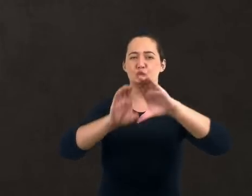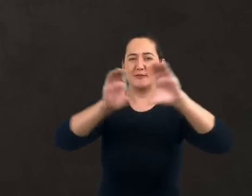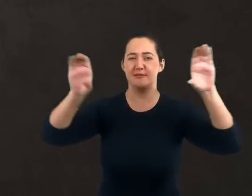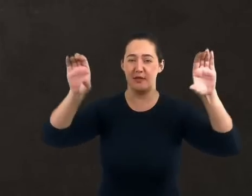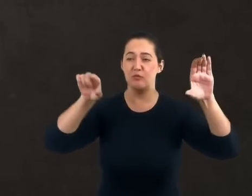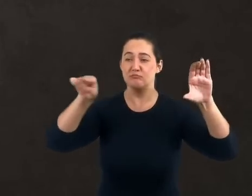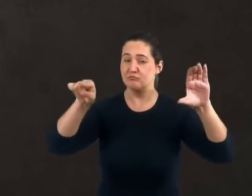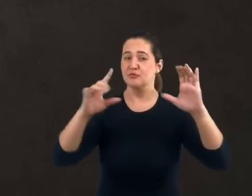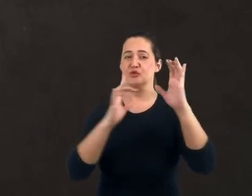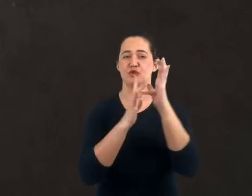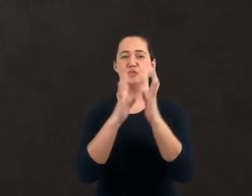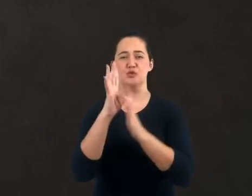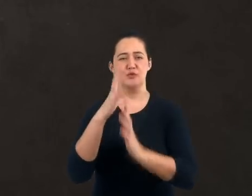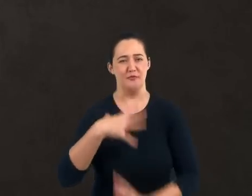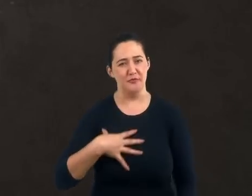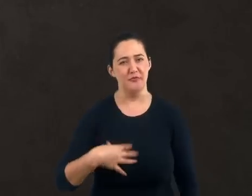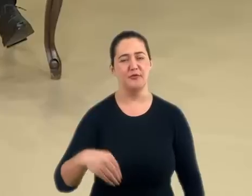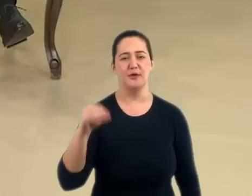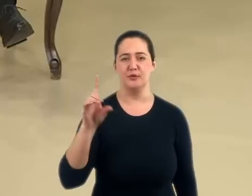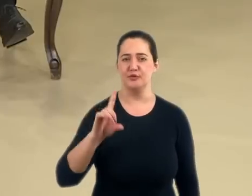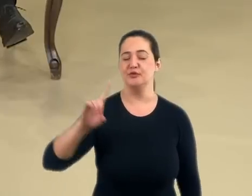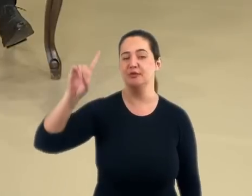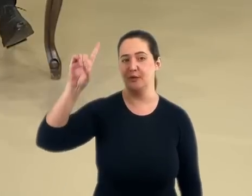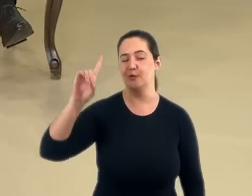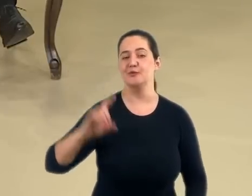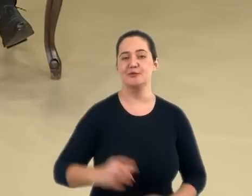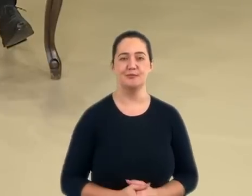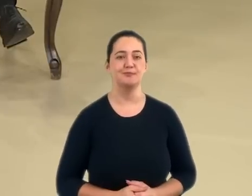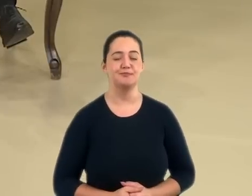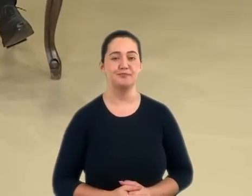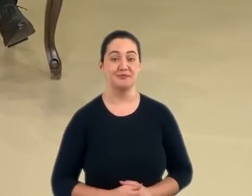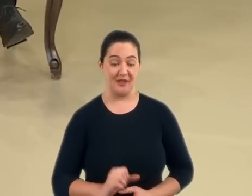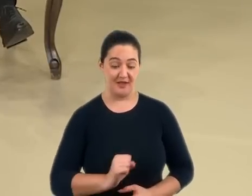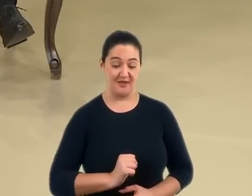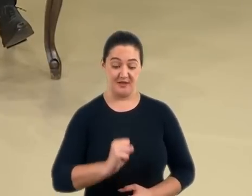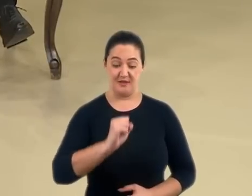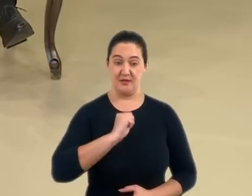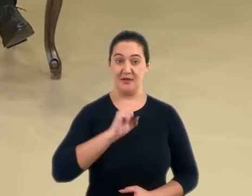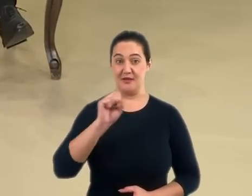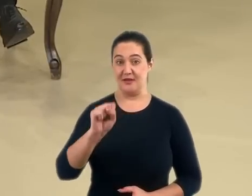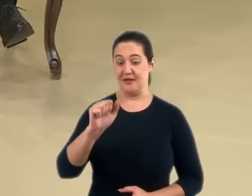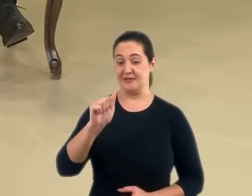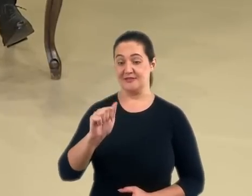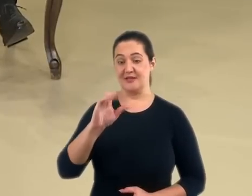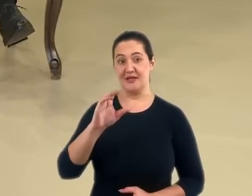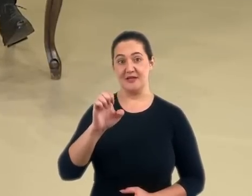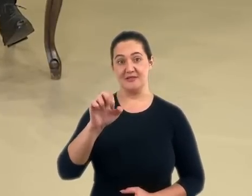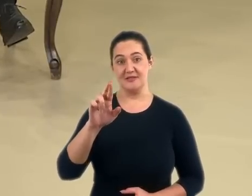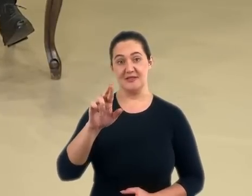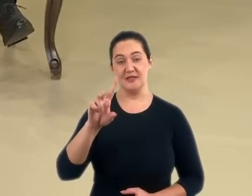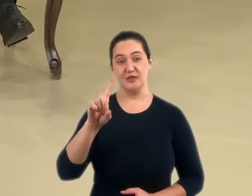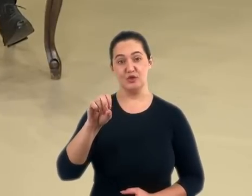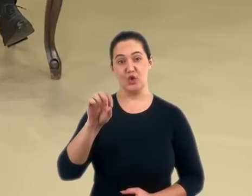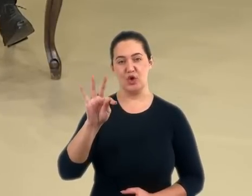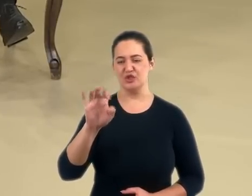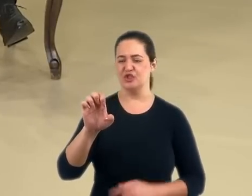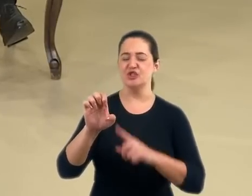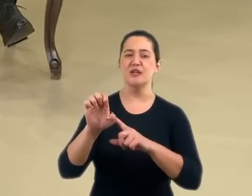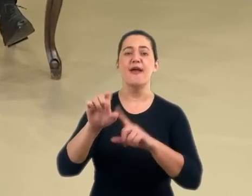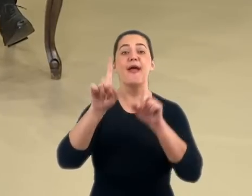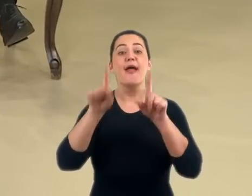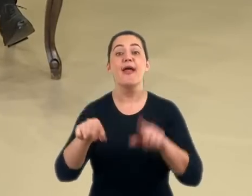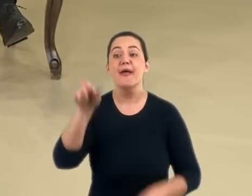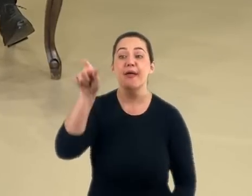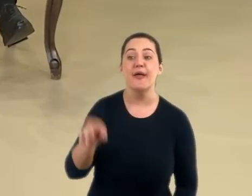Hebreus 4, 1 a 4. Um sacerdote, de acordo com a Bíblia, é alguém que media dentro